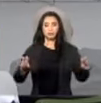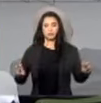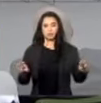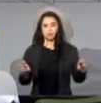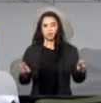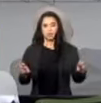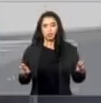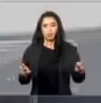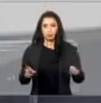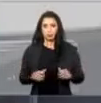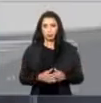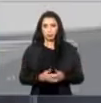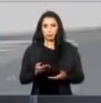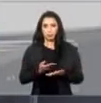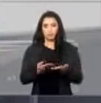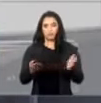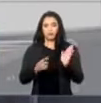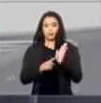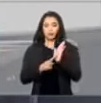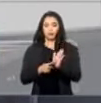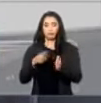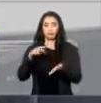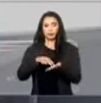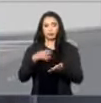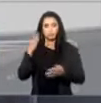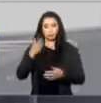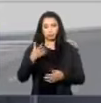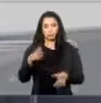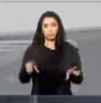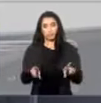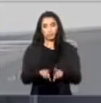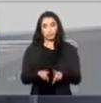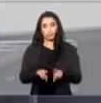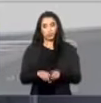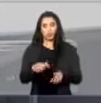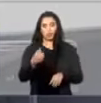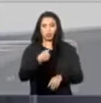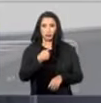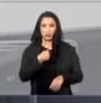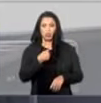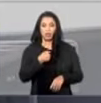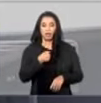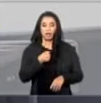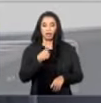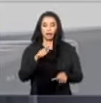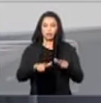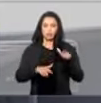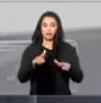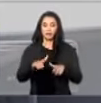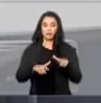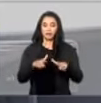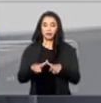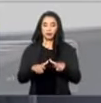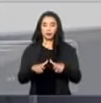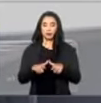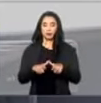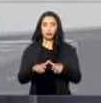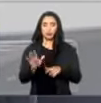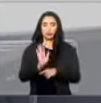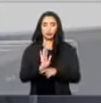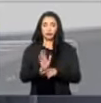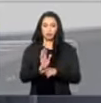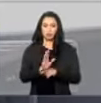pares expositores, senhoras e senhores. Eu falo como cineasta e membro do Conselho Superior de Cinema e também em nome da